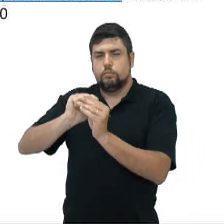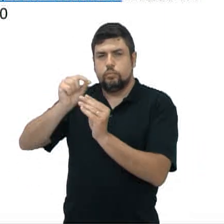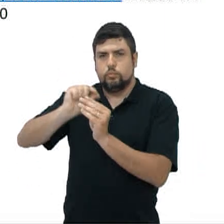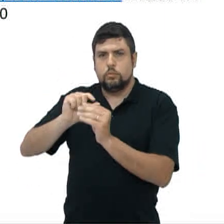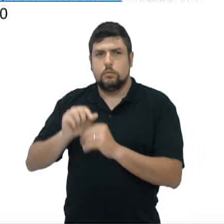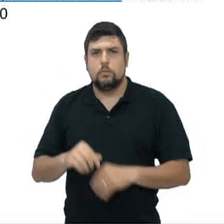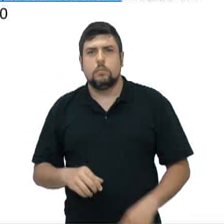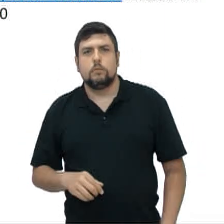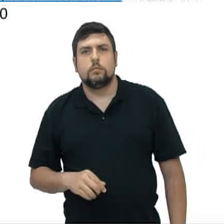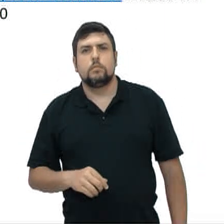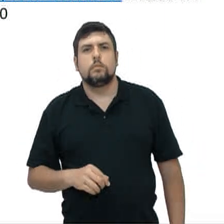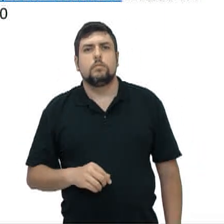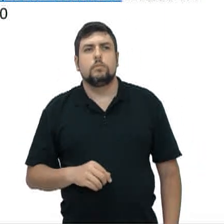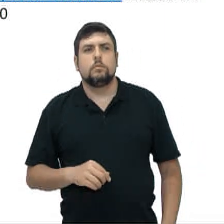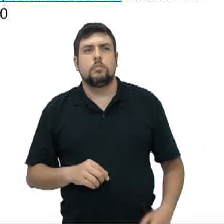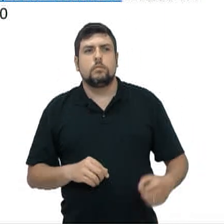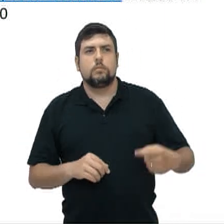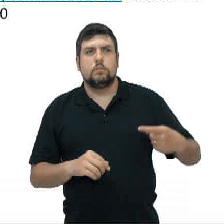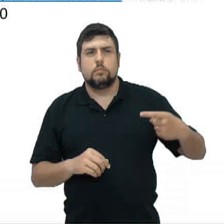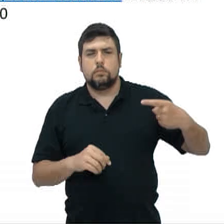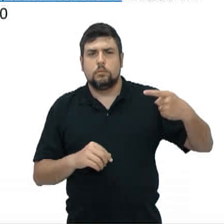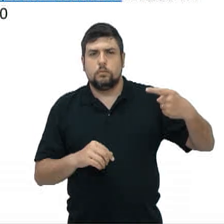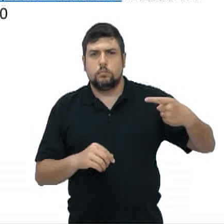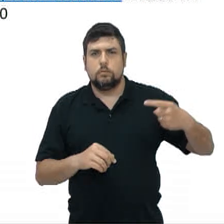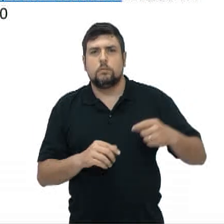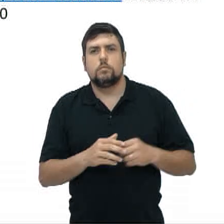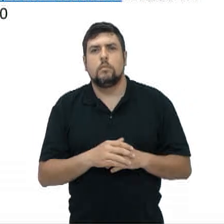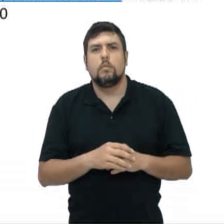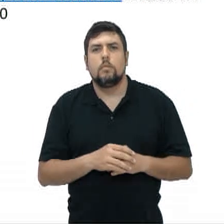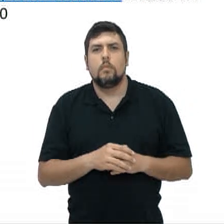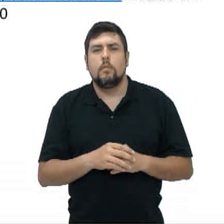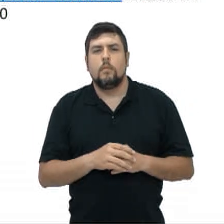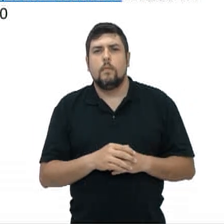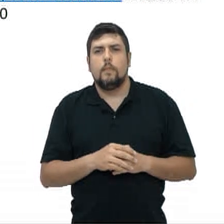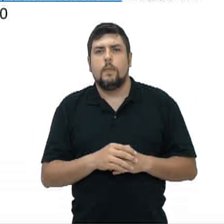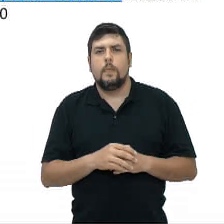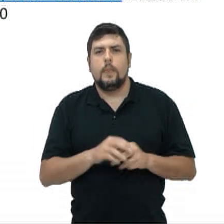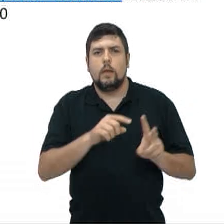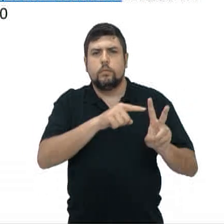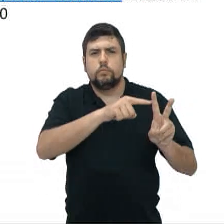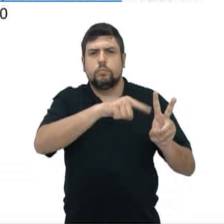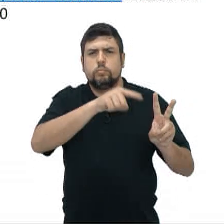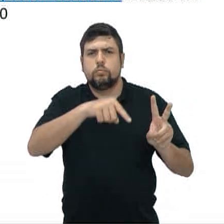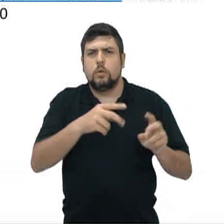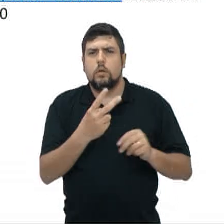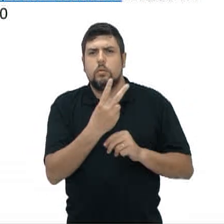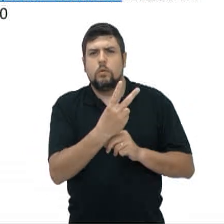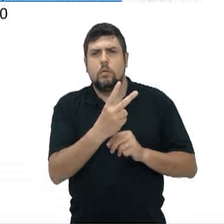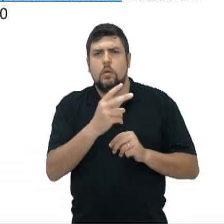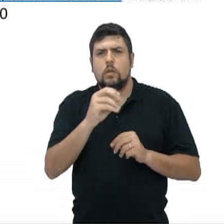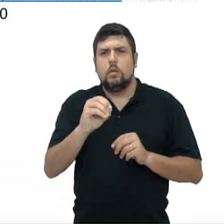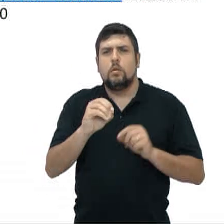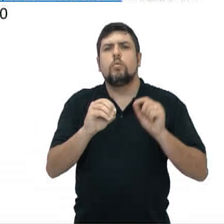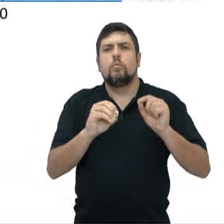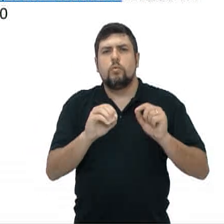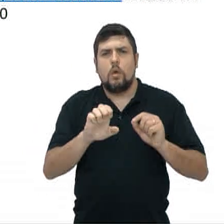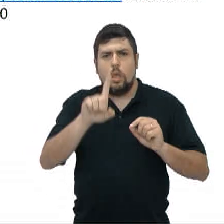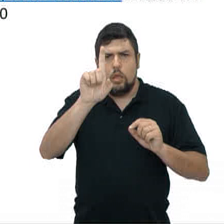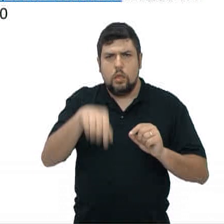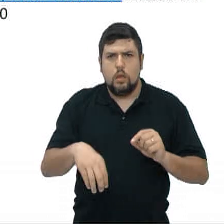Afirmativa 1, a voltagem 220 volts, né? É a energia que chega ao